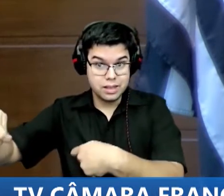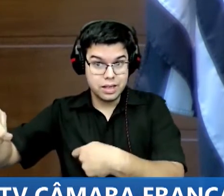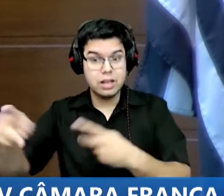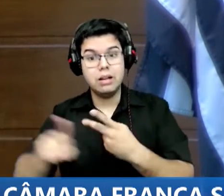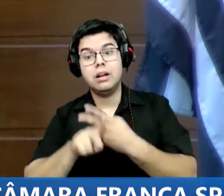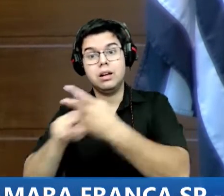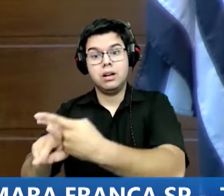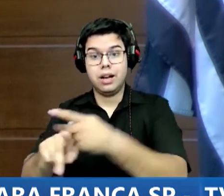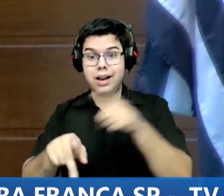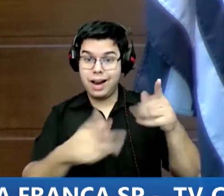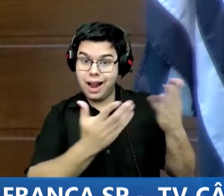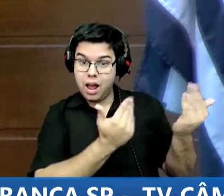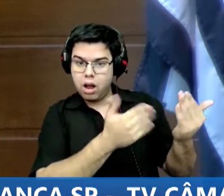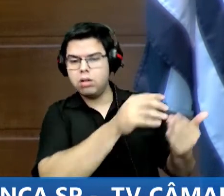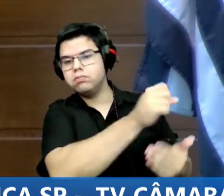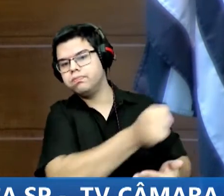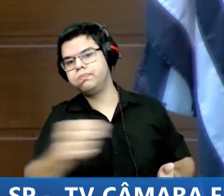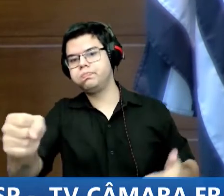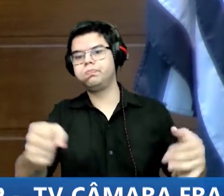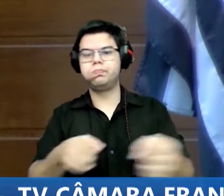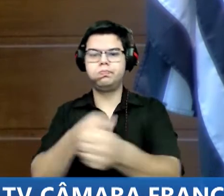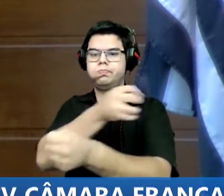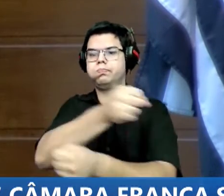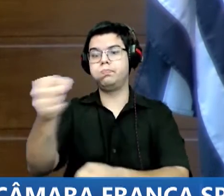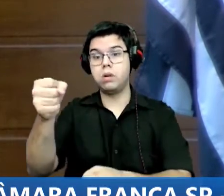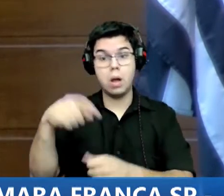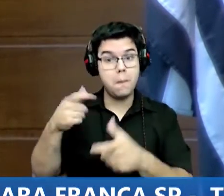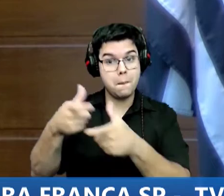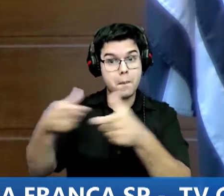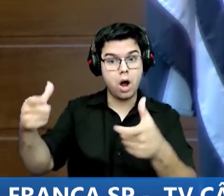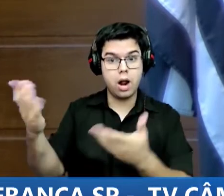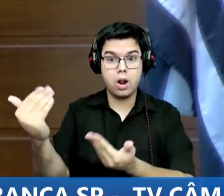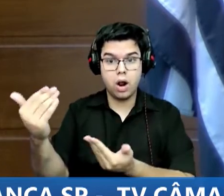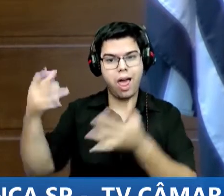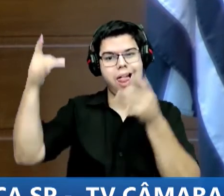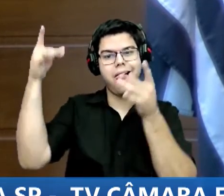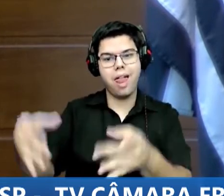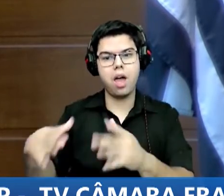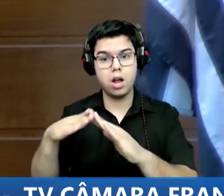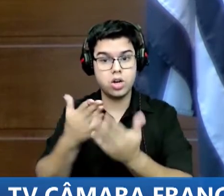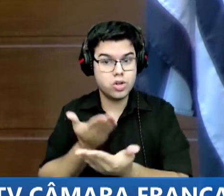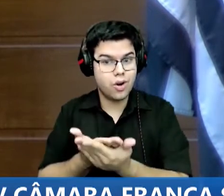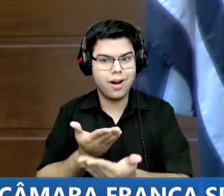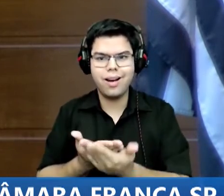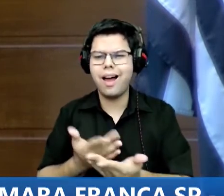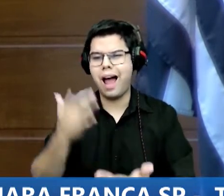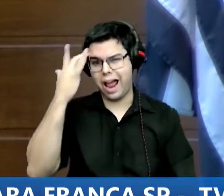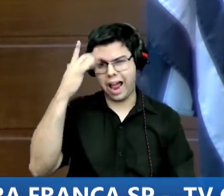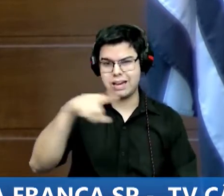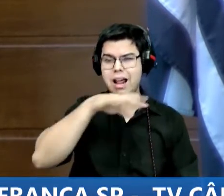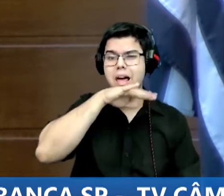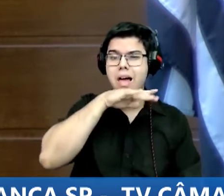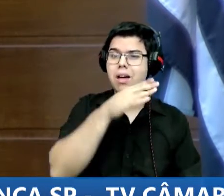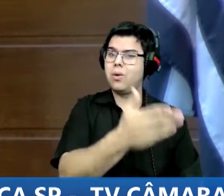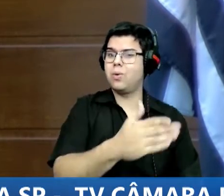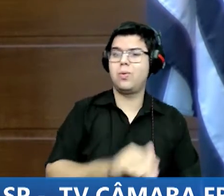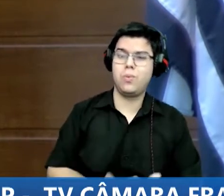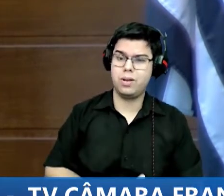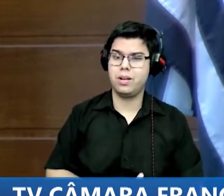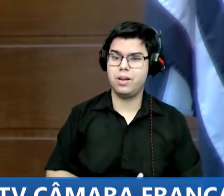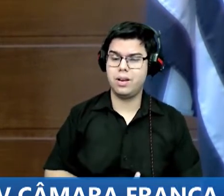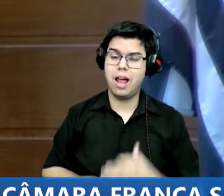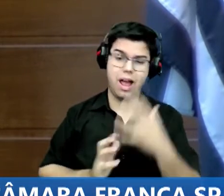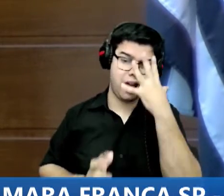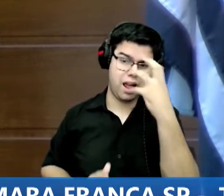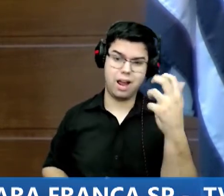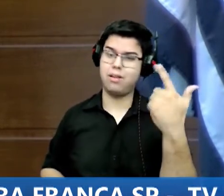essas iniciativas. Boa parte dos nossos adolescentes que abandonam a escola não acham a escola atrativa. E os senhores têm mais um desafio. O ano